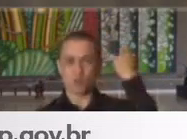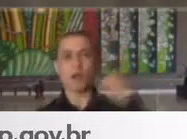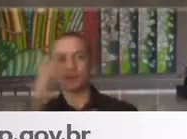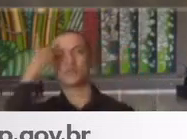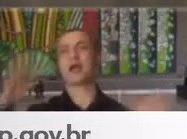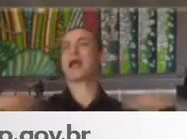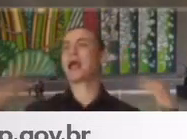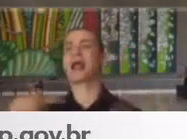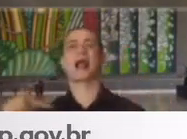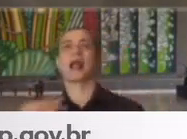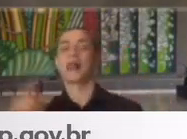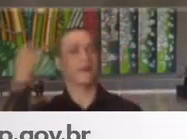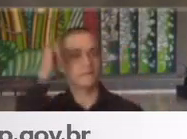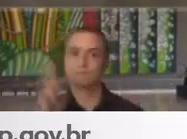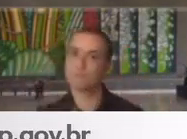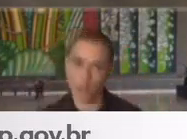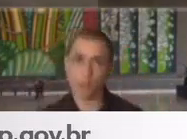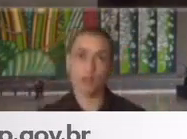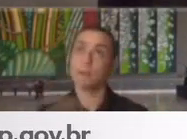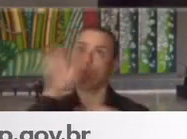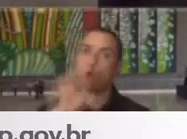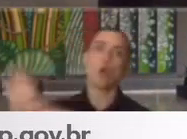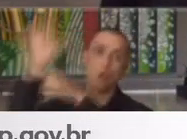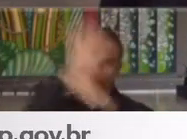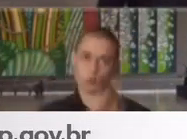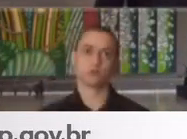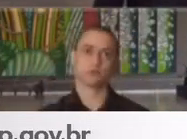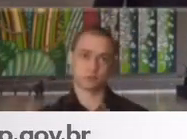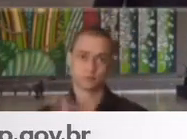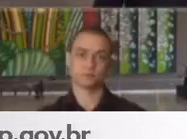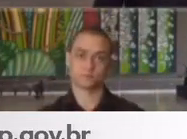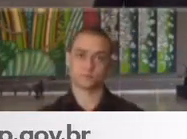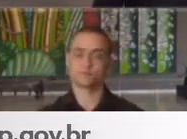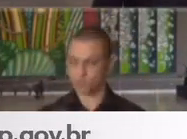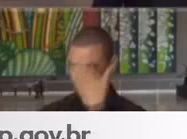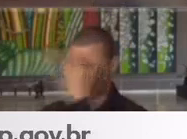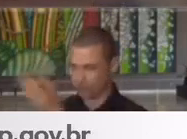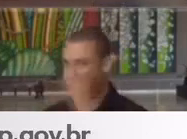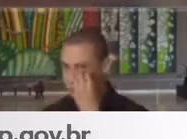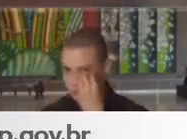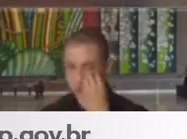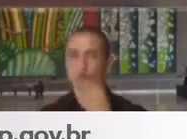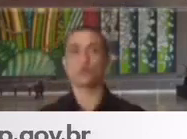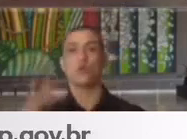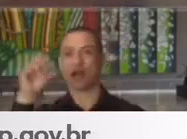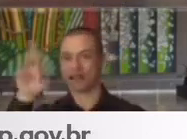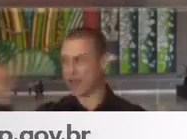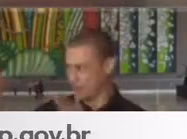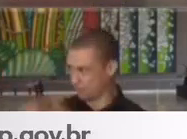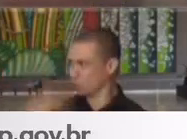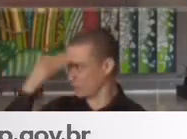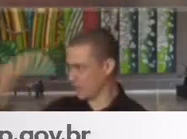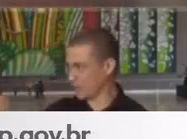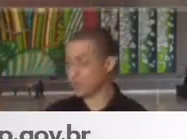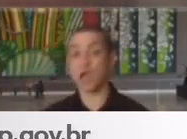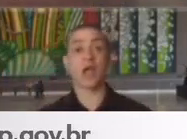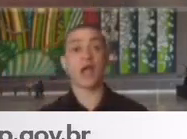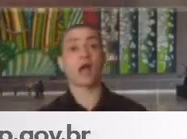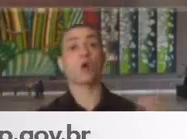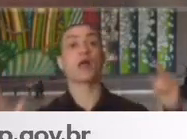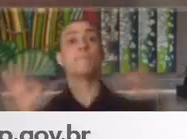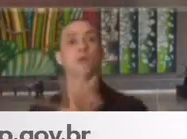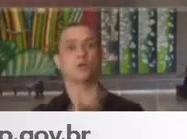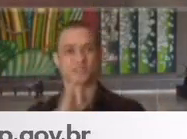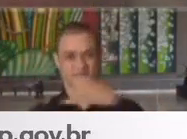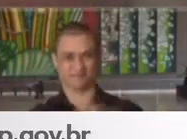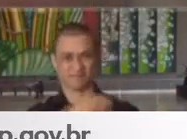São Paulo e em outras cidades do estado. Obrigado, prefeito Bruno Covas. Carla, muito obrigado pela pergunta. Vamos agora a uma pergunta virtual